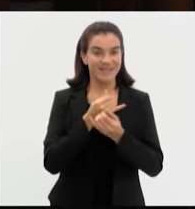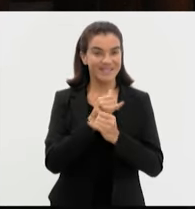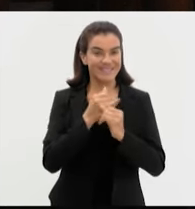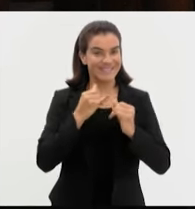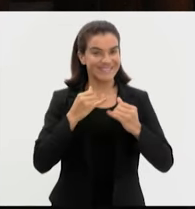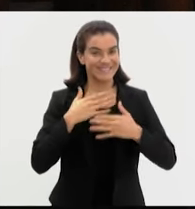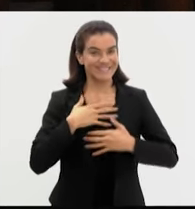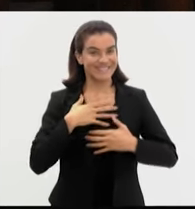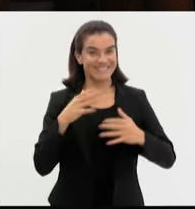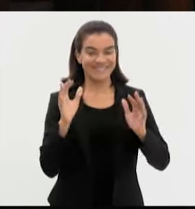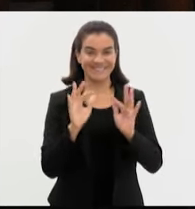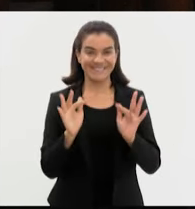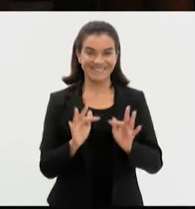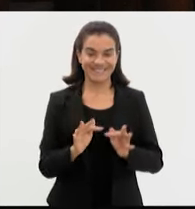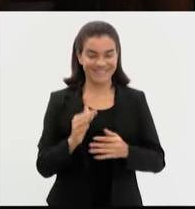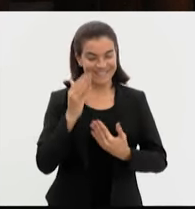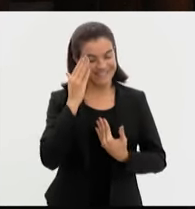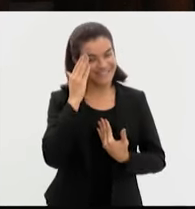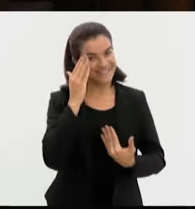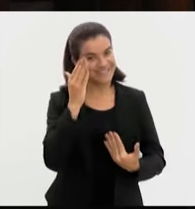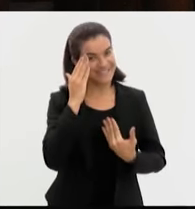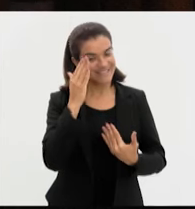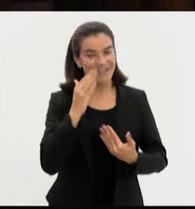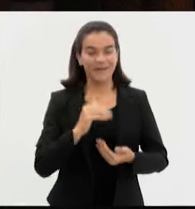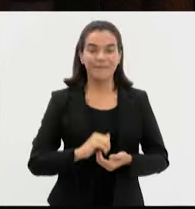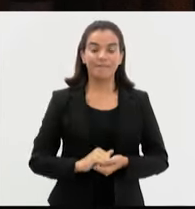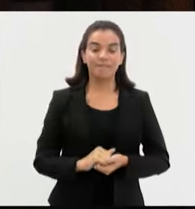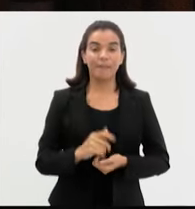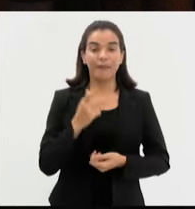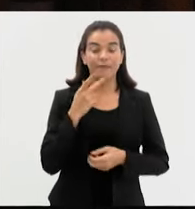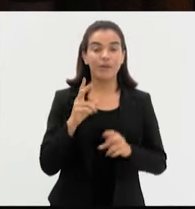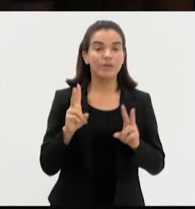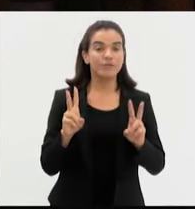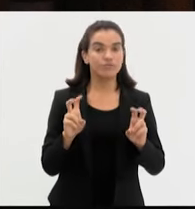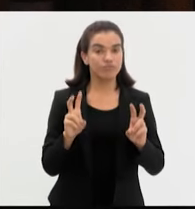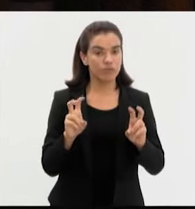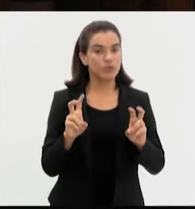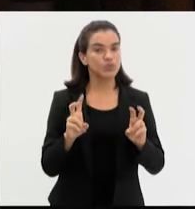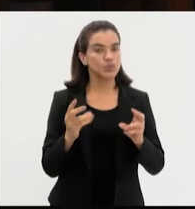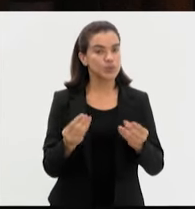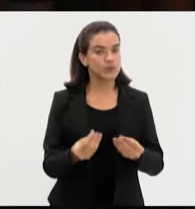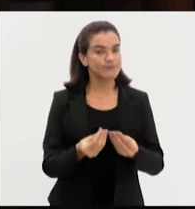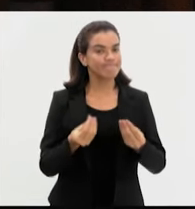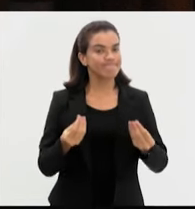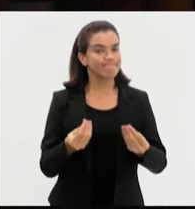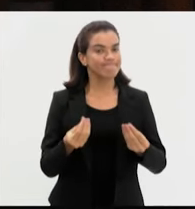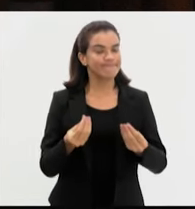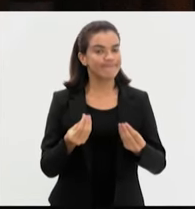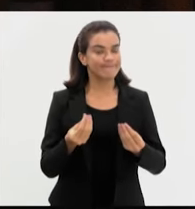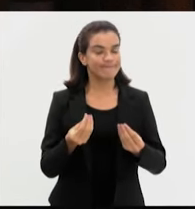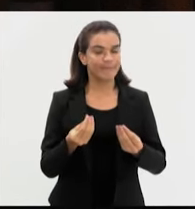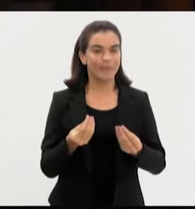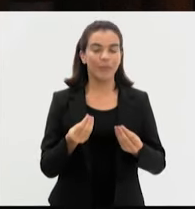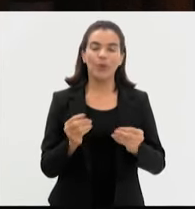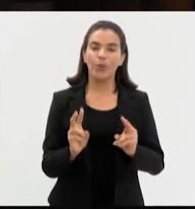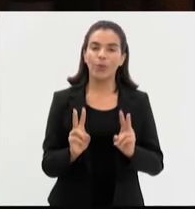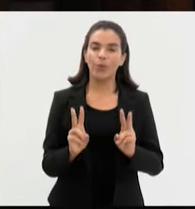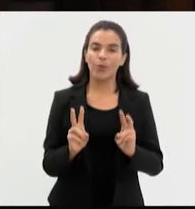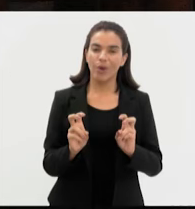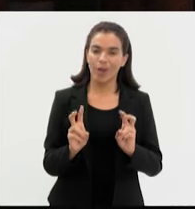feliz né Obrigado vamos tratar de um assunto Presidente muito delicado um assunto